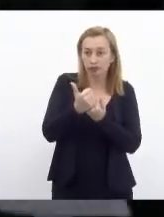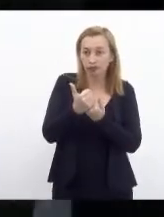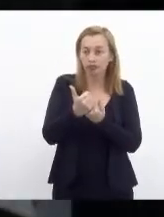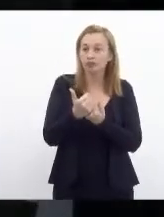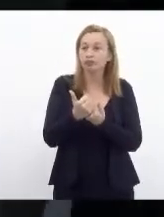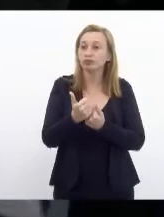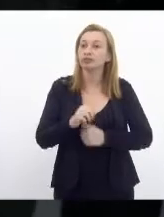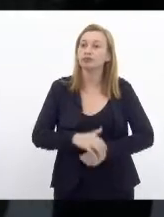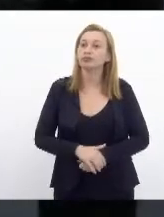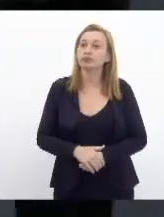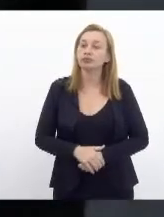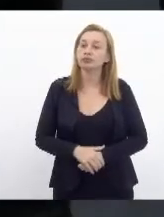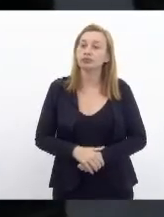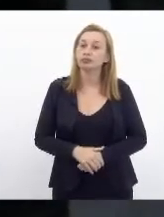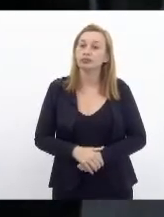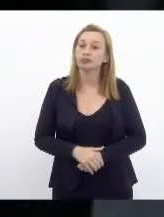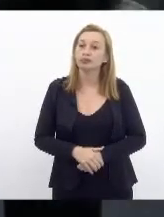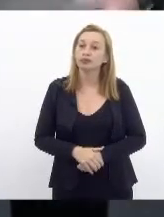gente